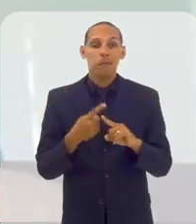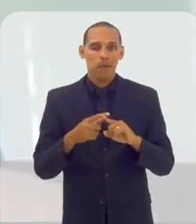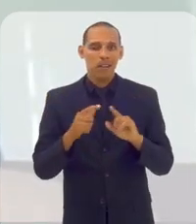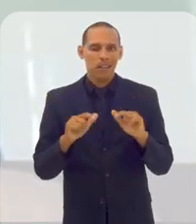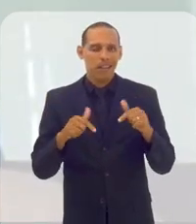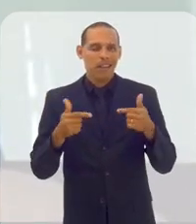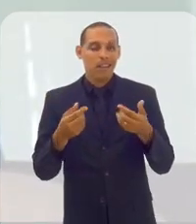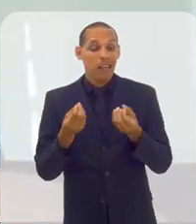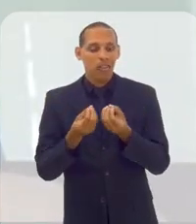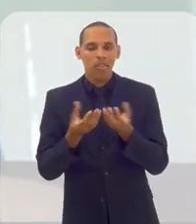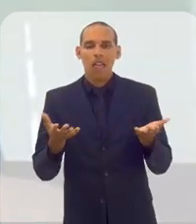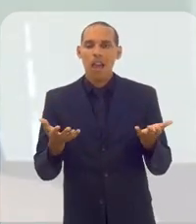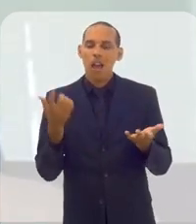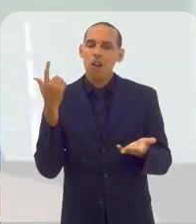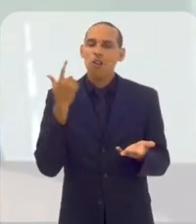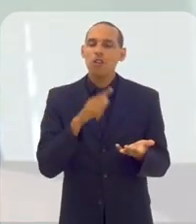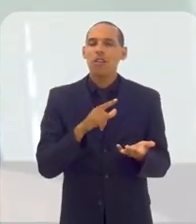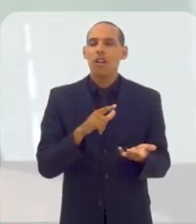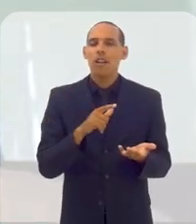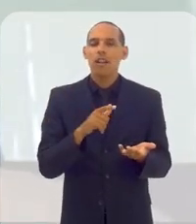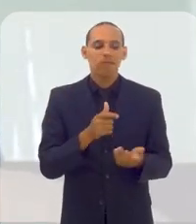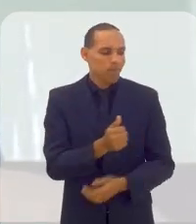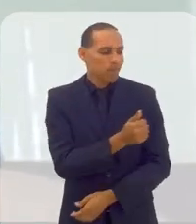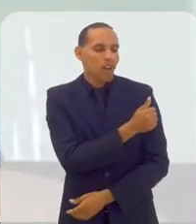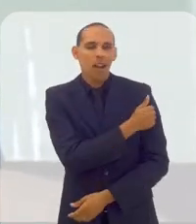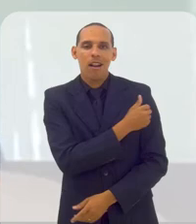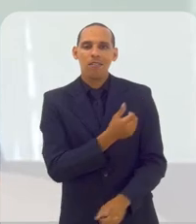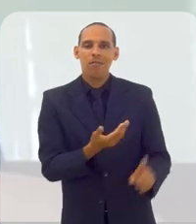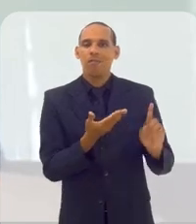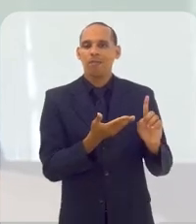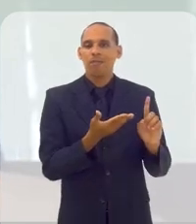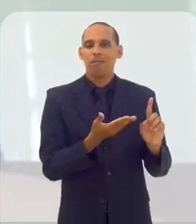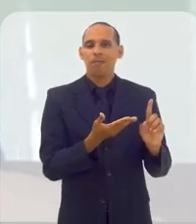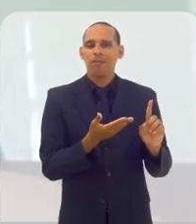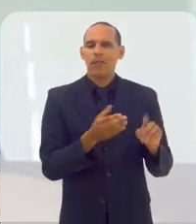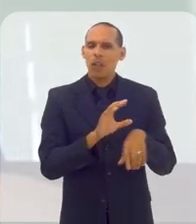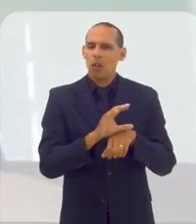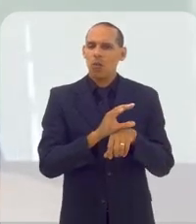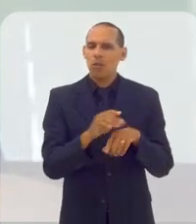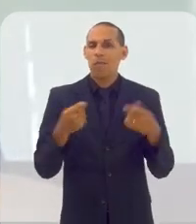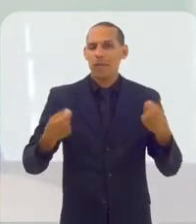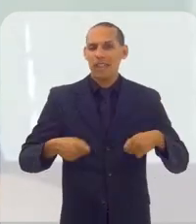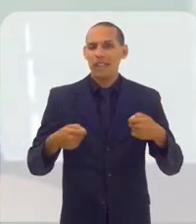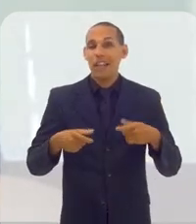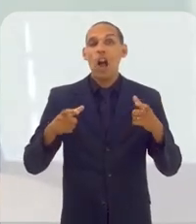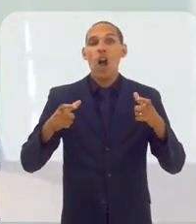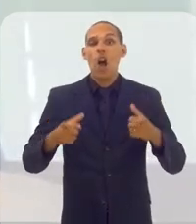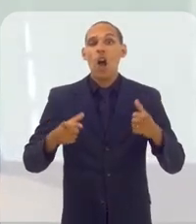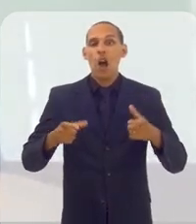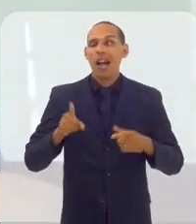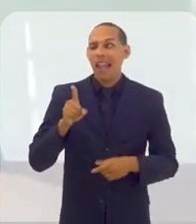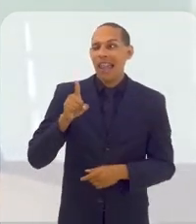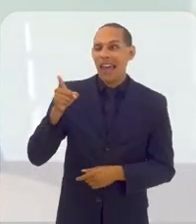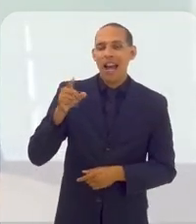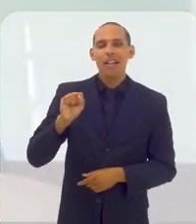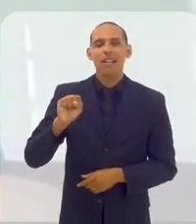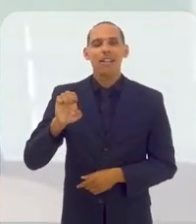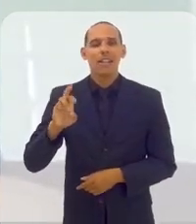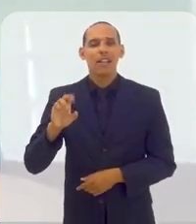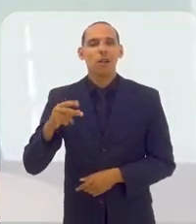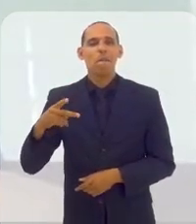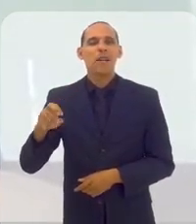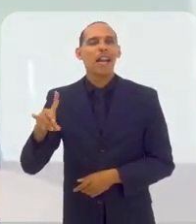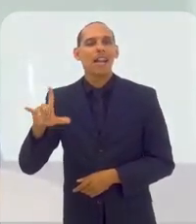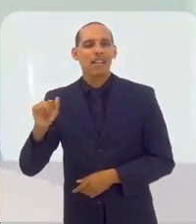porque você proporciona é um aluno que por exemplo precisa fazer um curso que tem na Rural que fica lá em